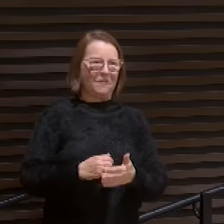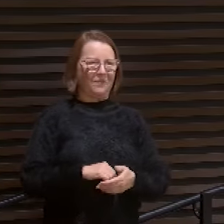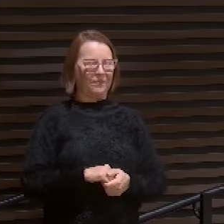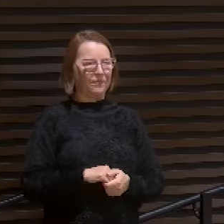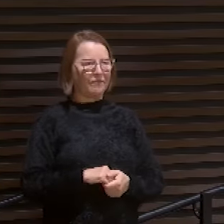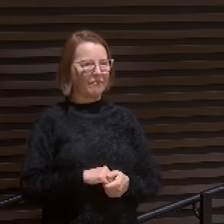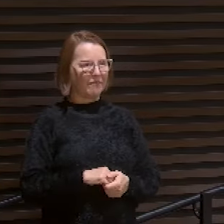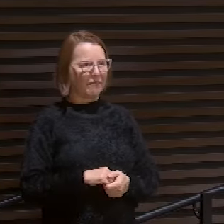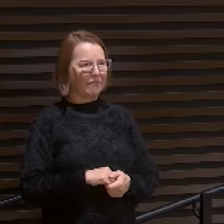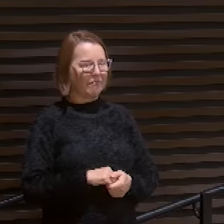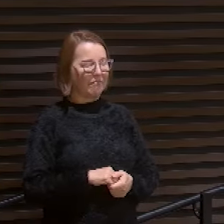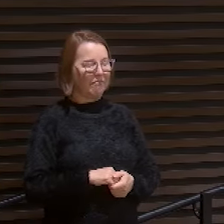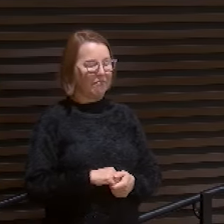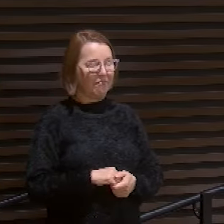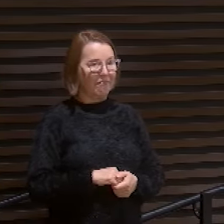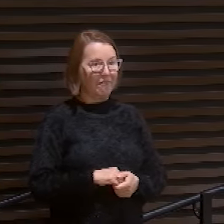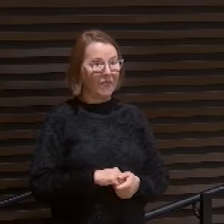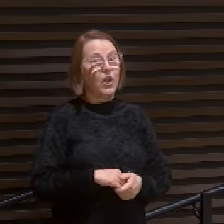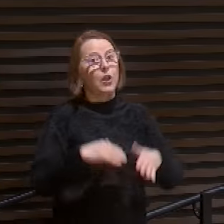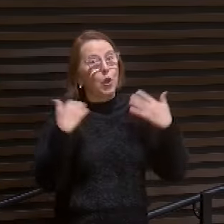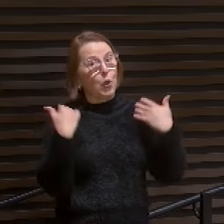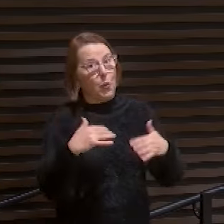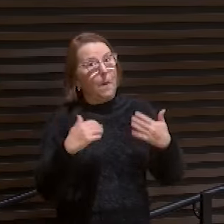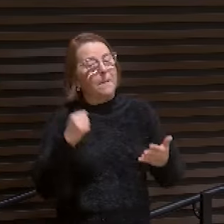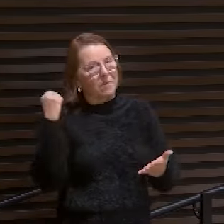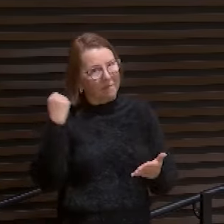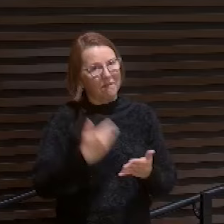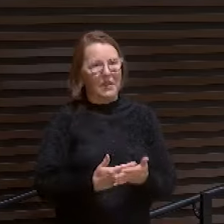E o preço foi pago.